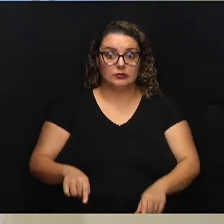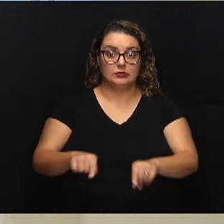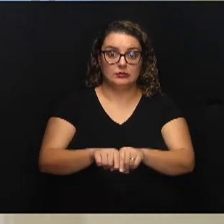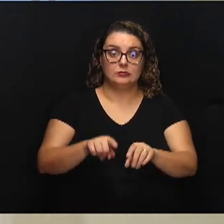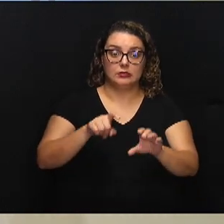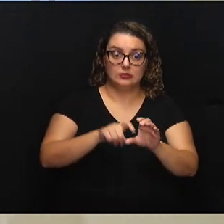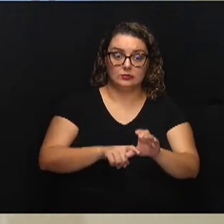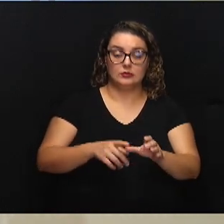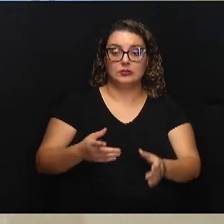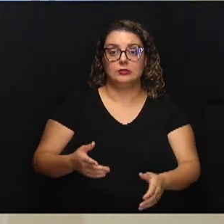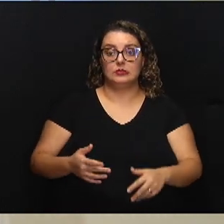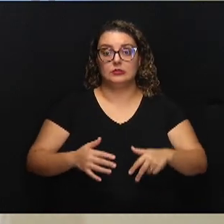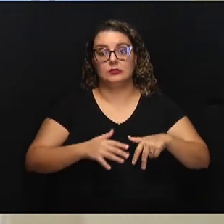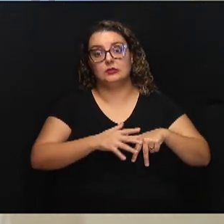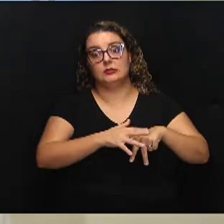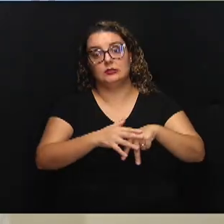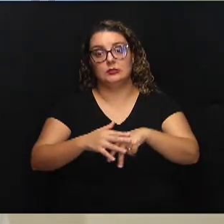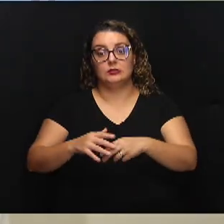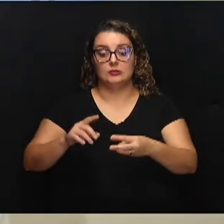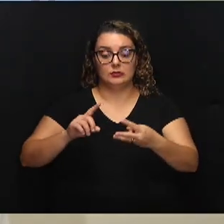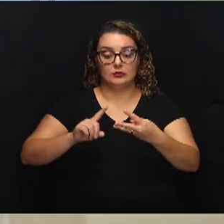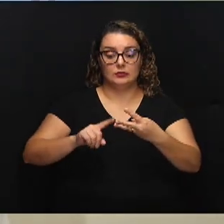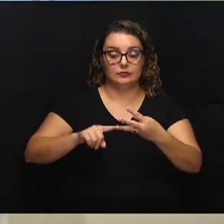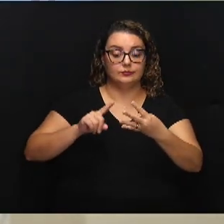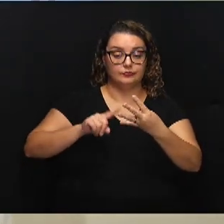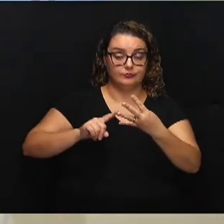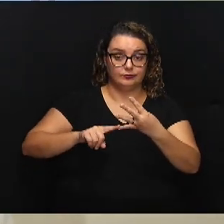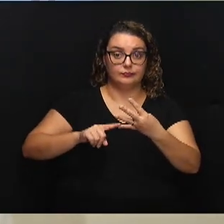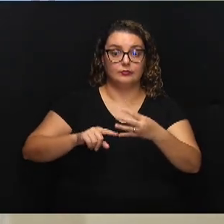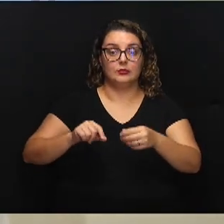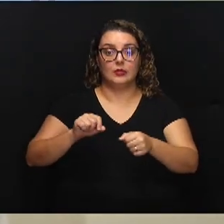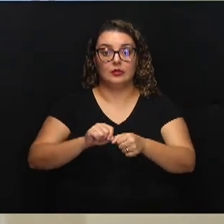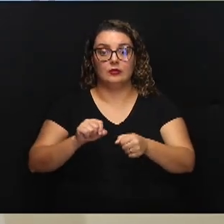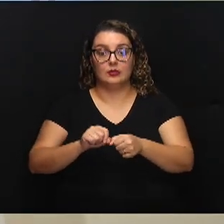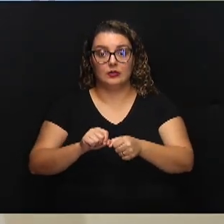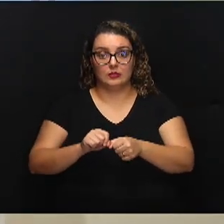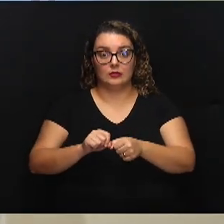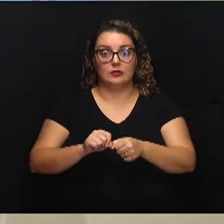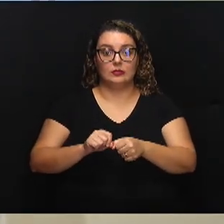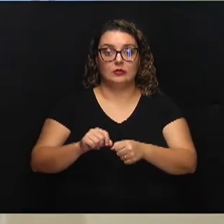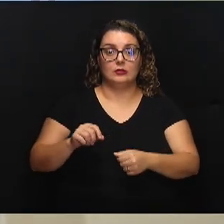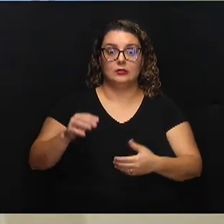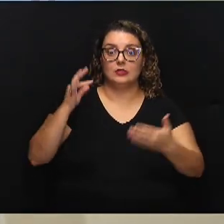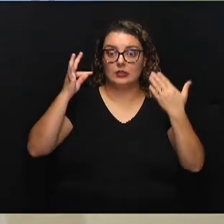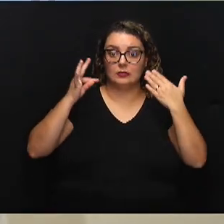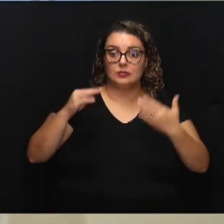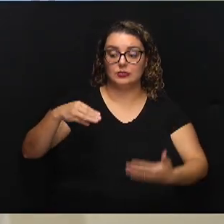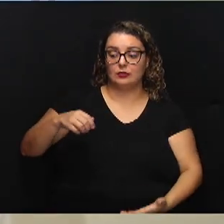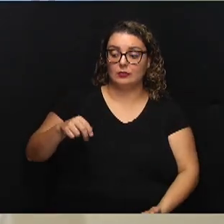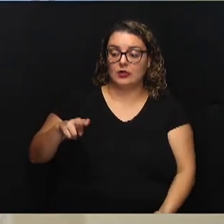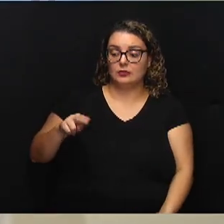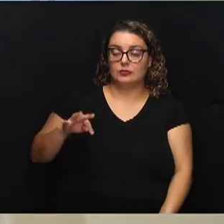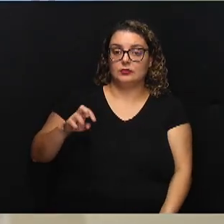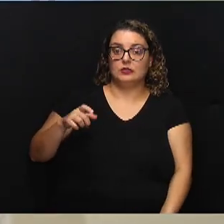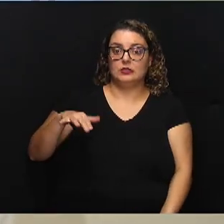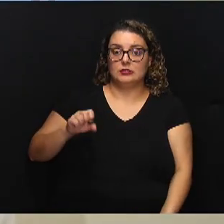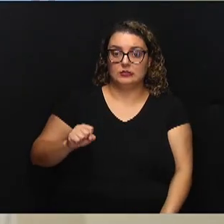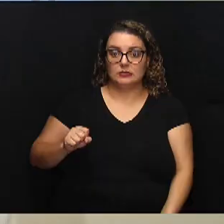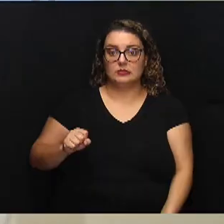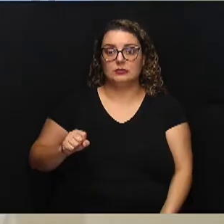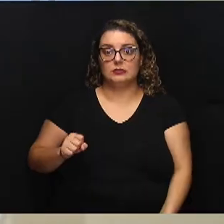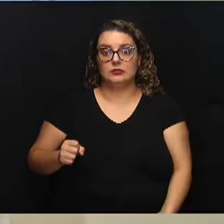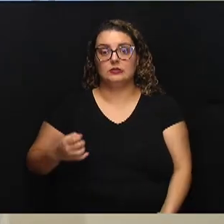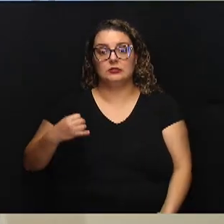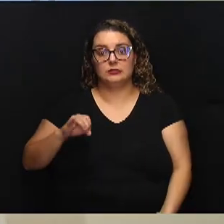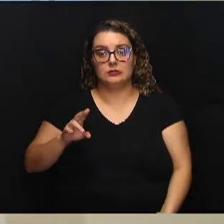dependendo, por exemplo, essas pacientes estadio 3 e 4, hoje a gente faz terapias de manutenção. O que é uma terapia de manutenção? Essa paciente vai ficar